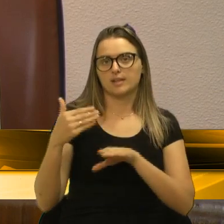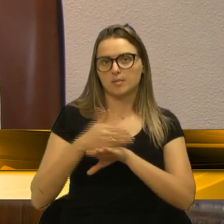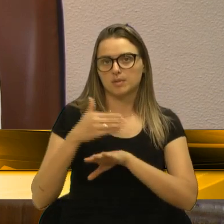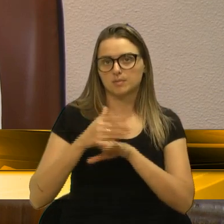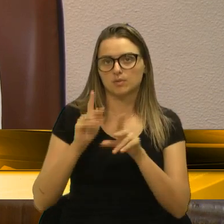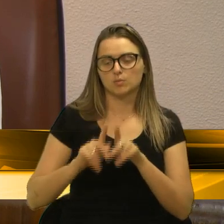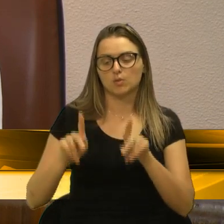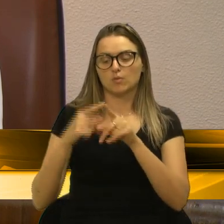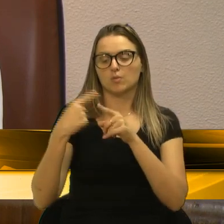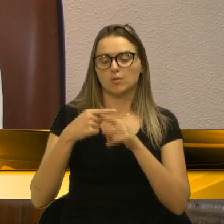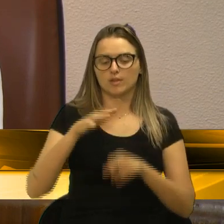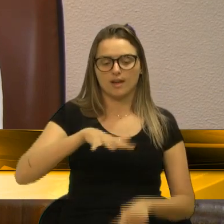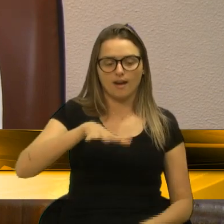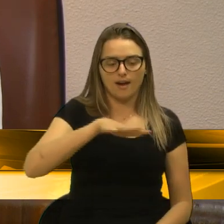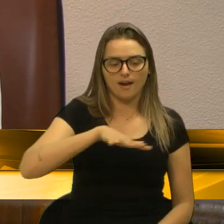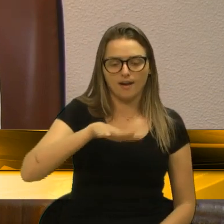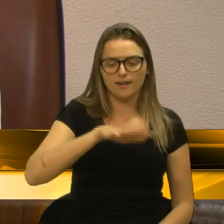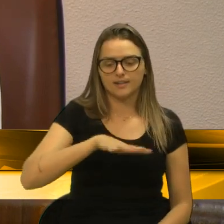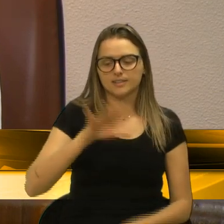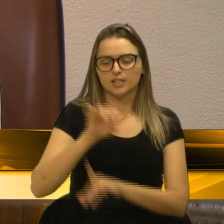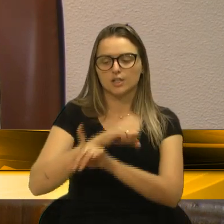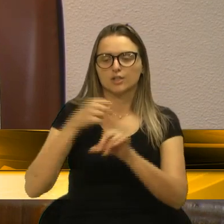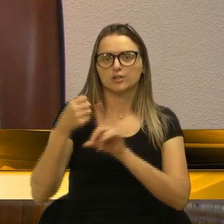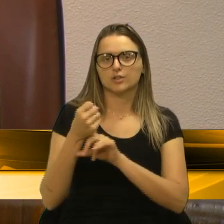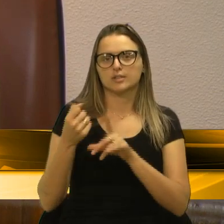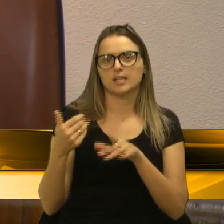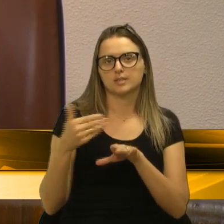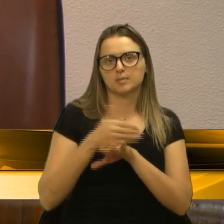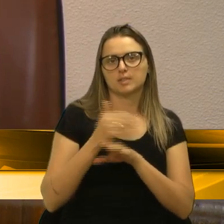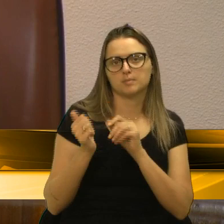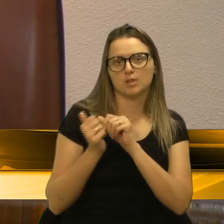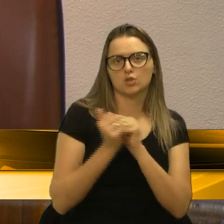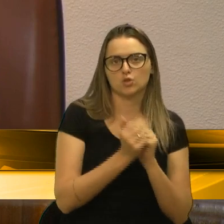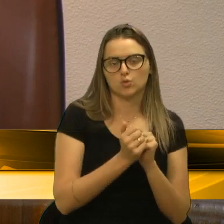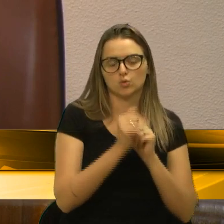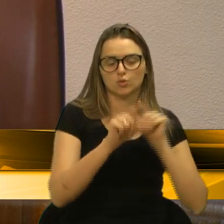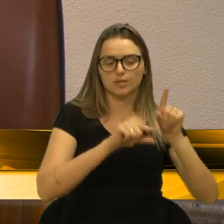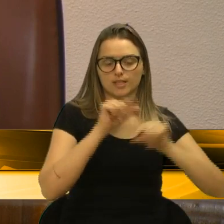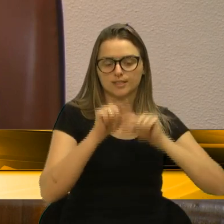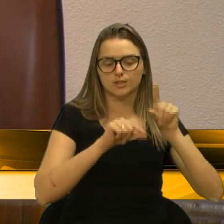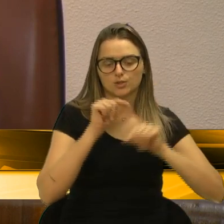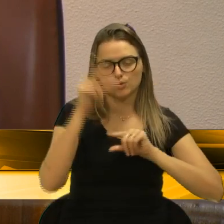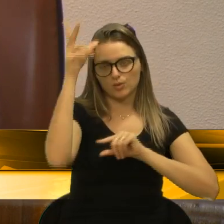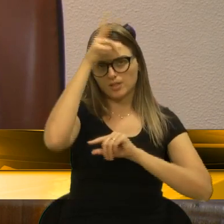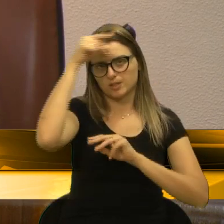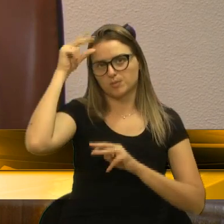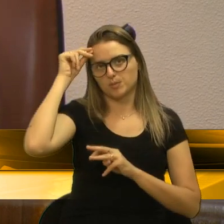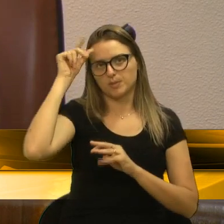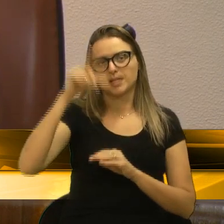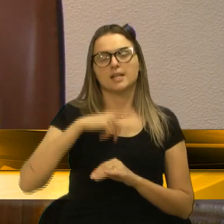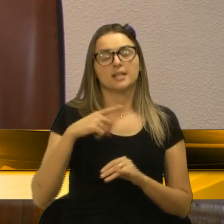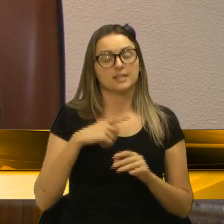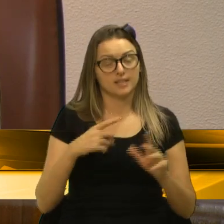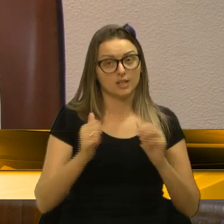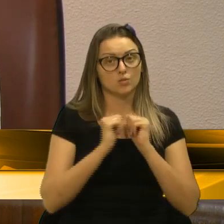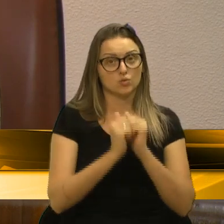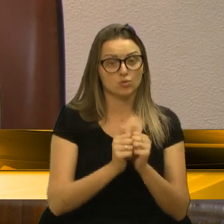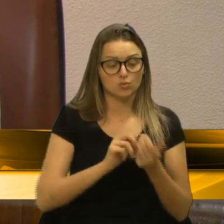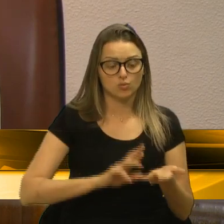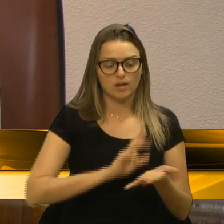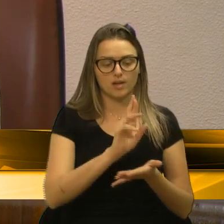vários setores da sociedade são incorporados no processo das decisões públicas, ampliando-se a